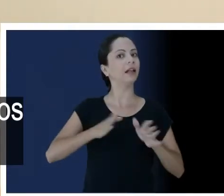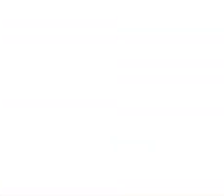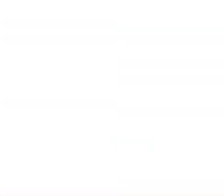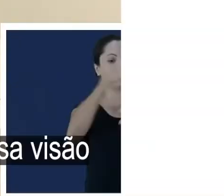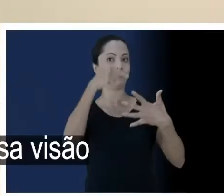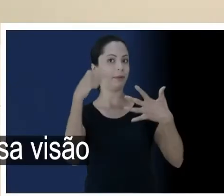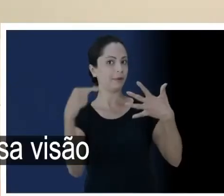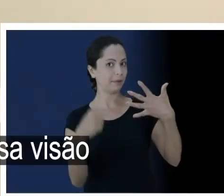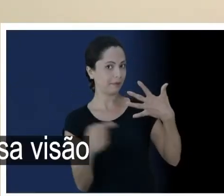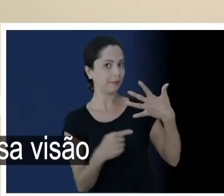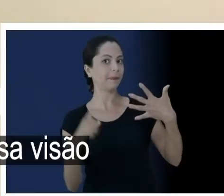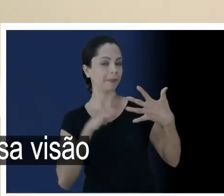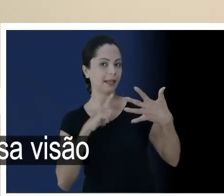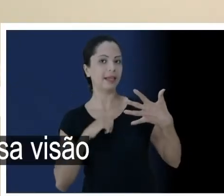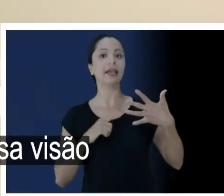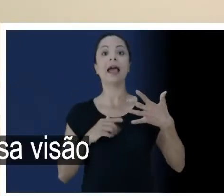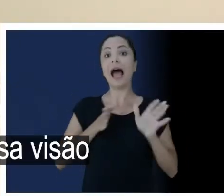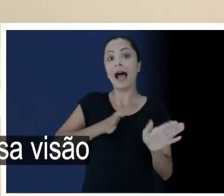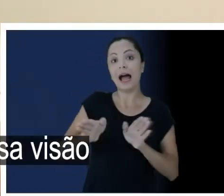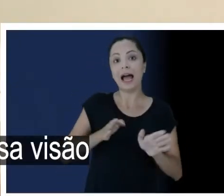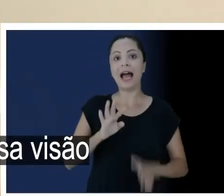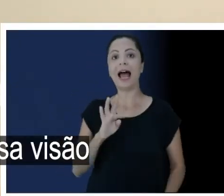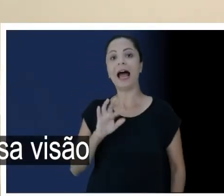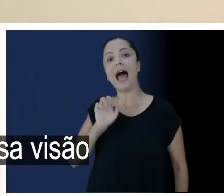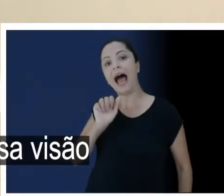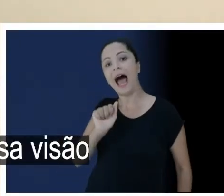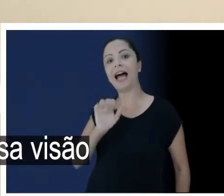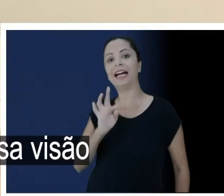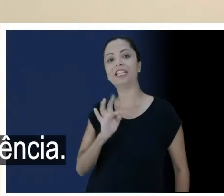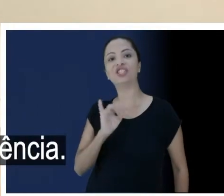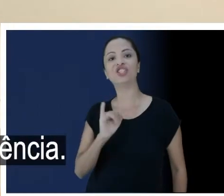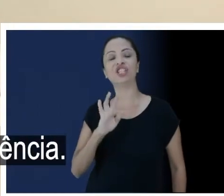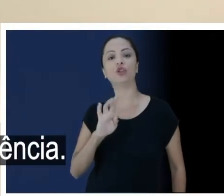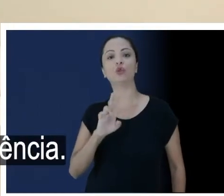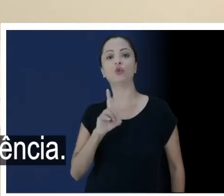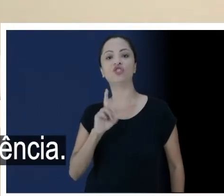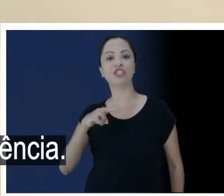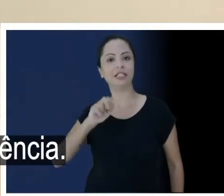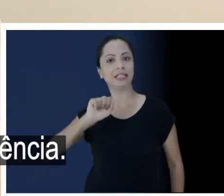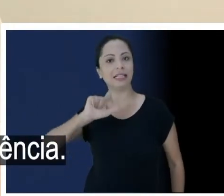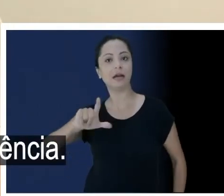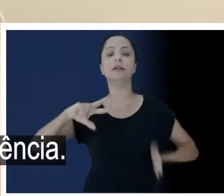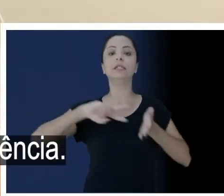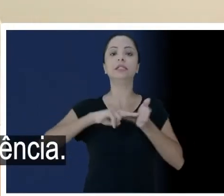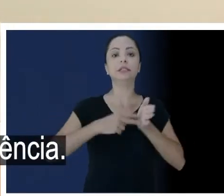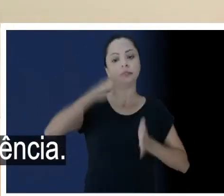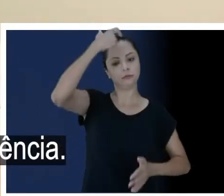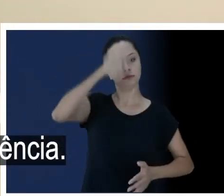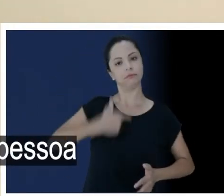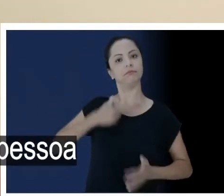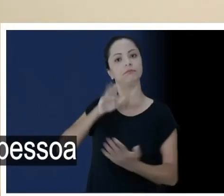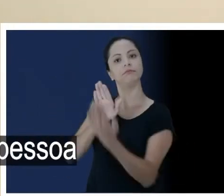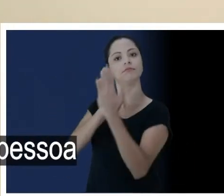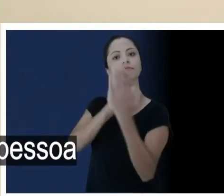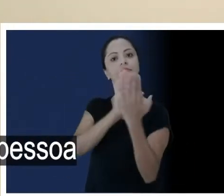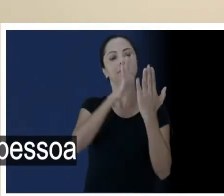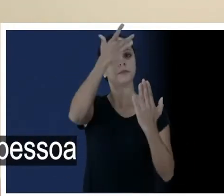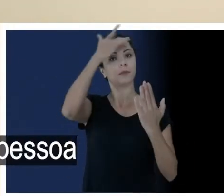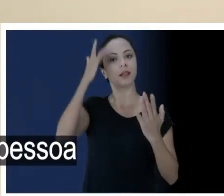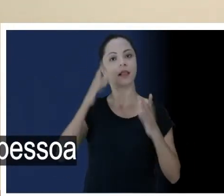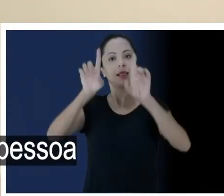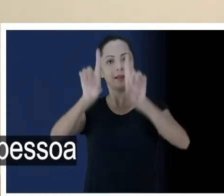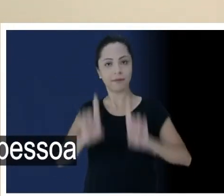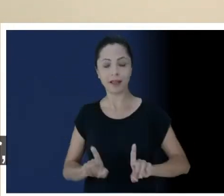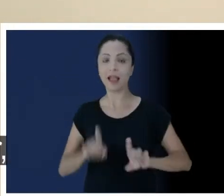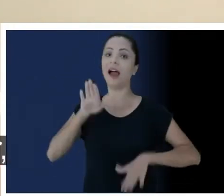acessibilidade. A acessibilidade atitudinal diz respeito à nossa visão e atitude com relação à pessoa com deficiência. A barreira é quando a gente